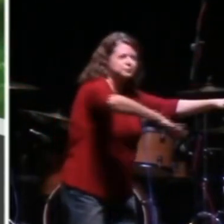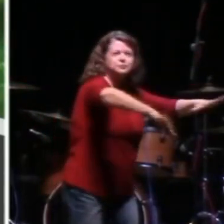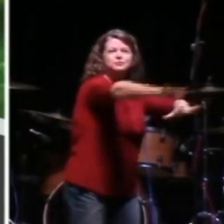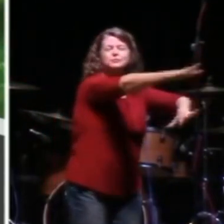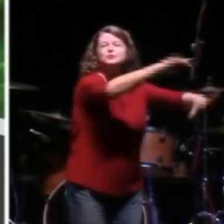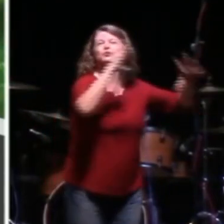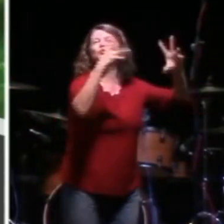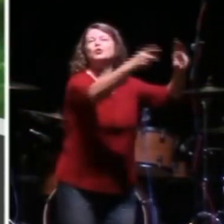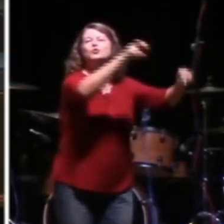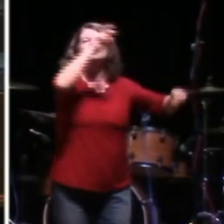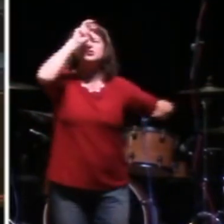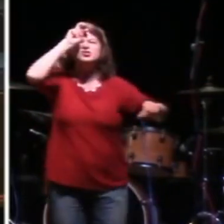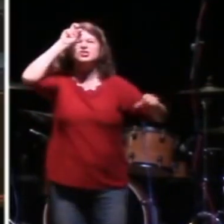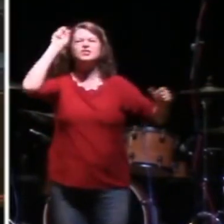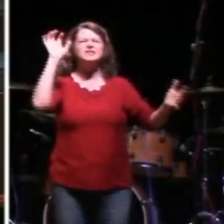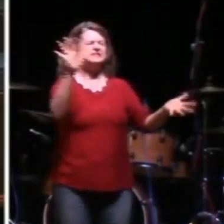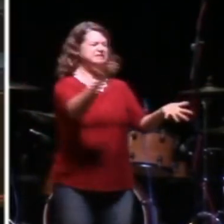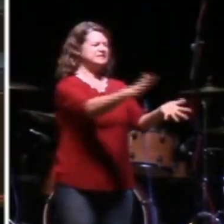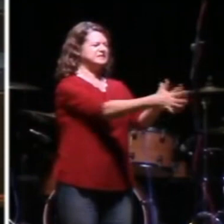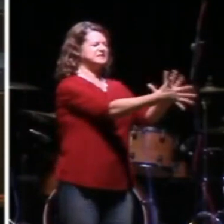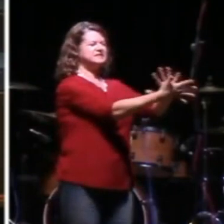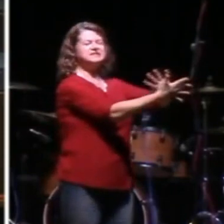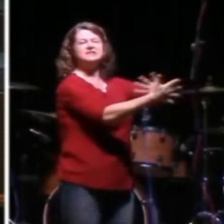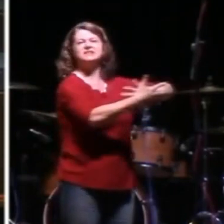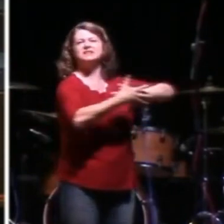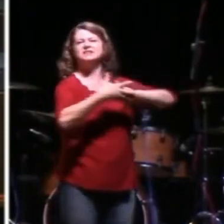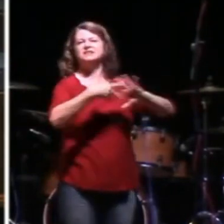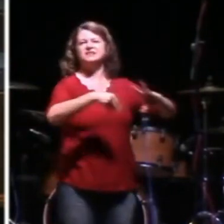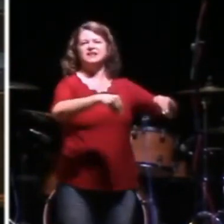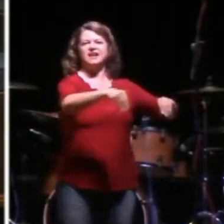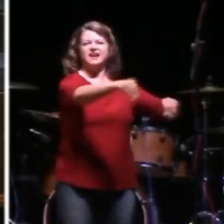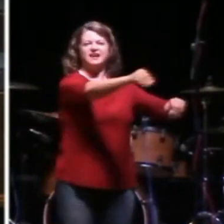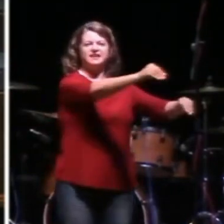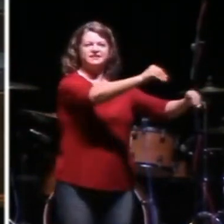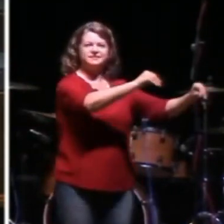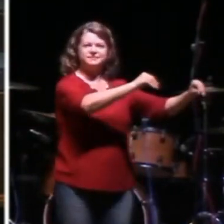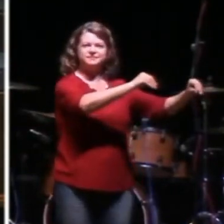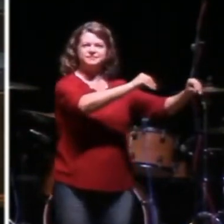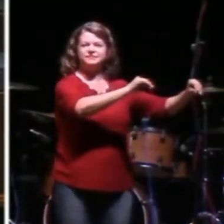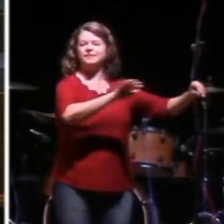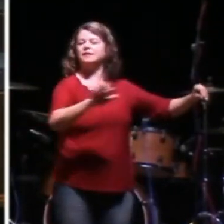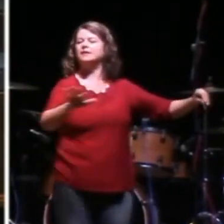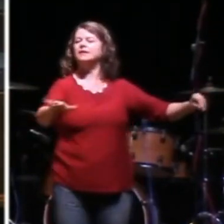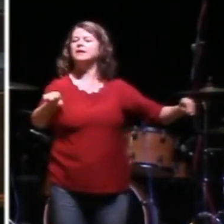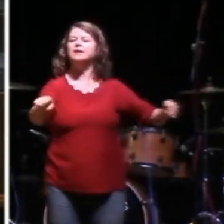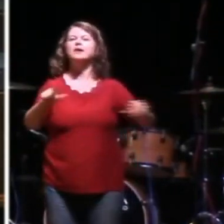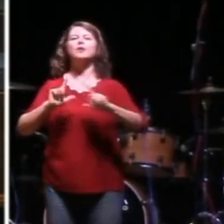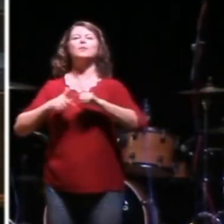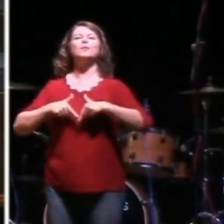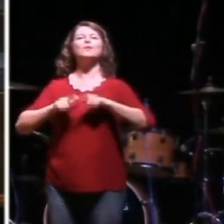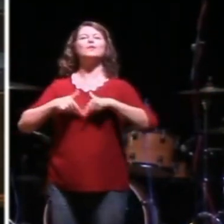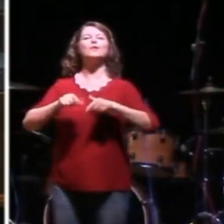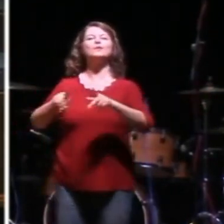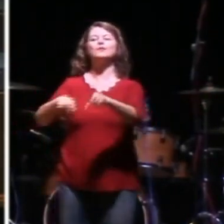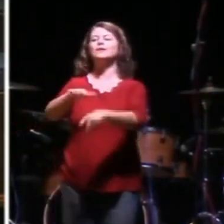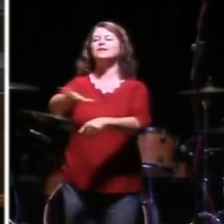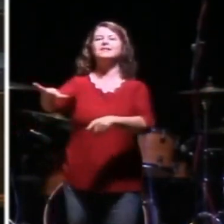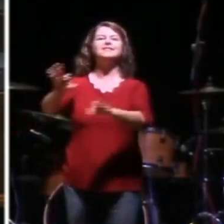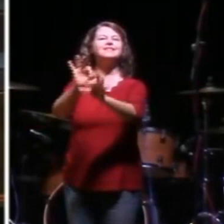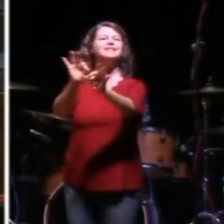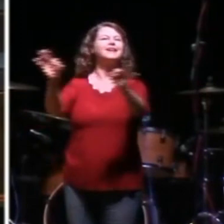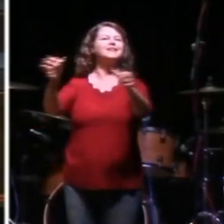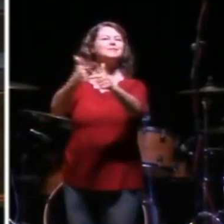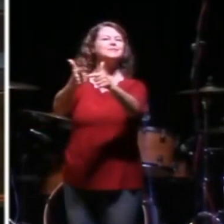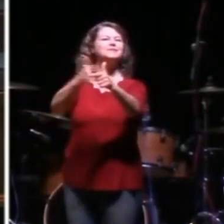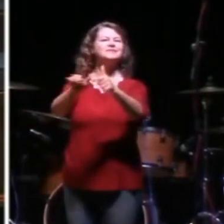foi arruinada pelas moscas deus cuida do seu povo deus cuida de mim deus cuida